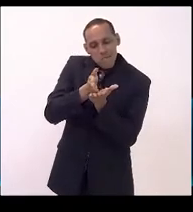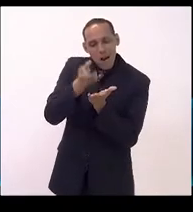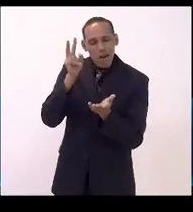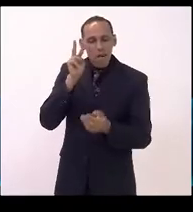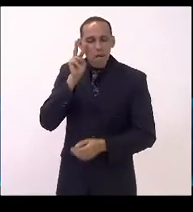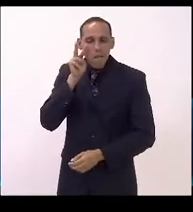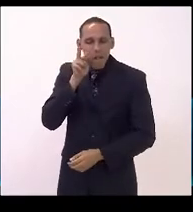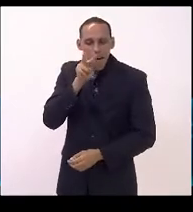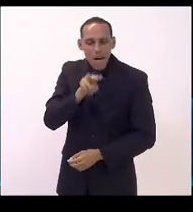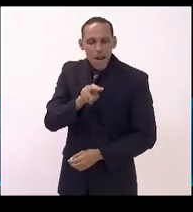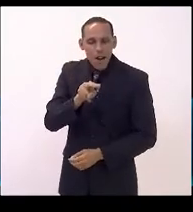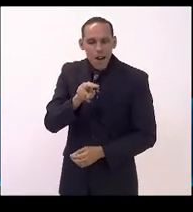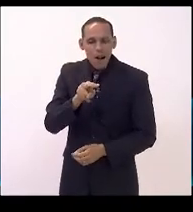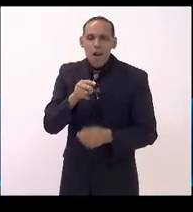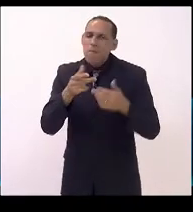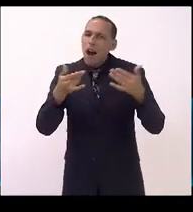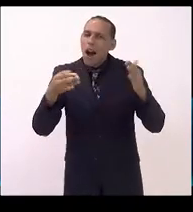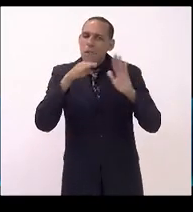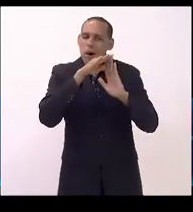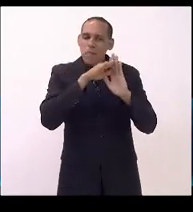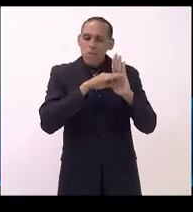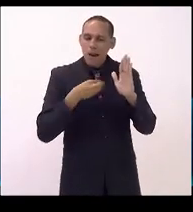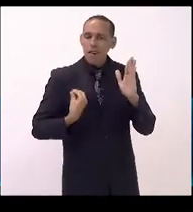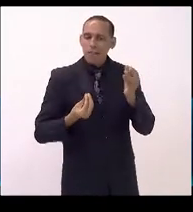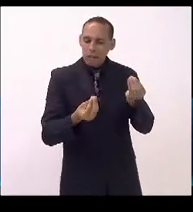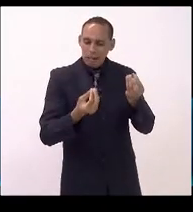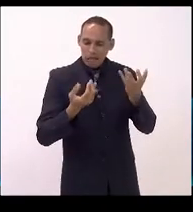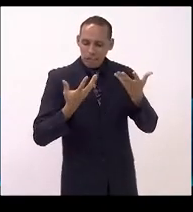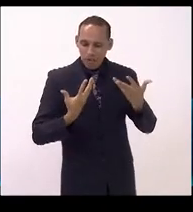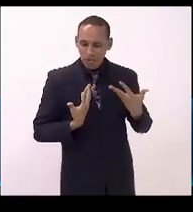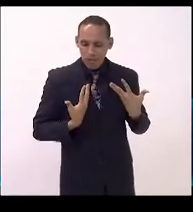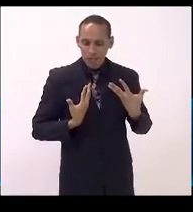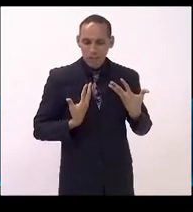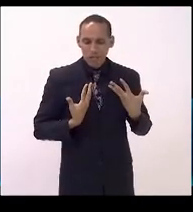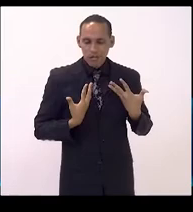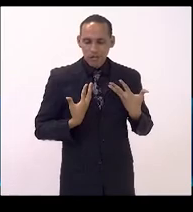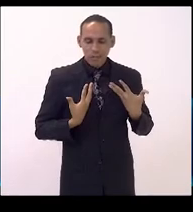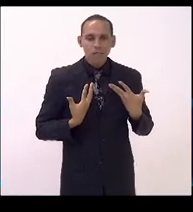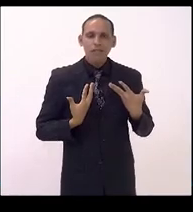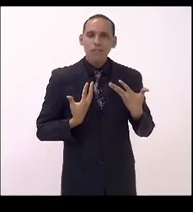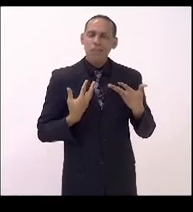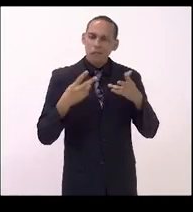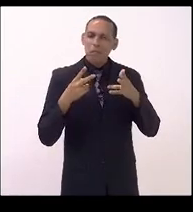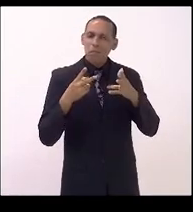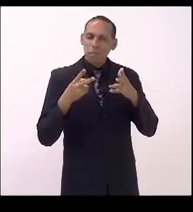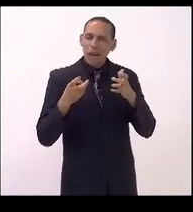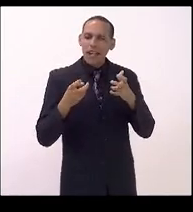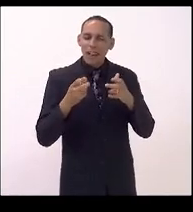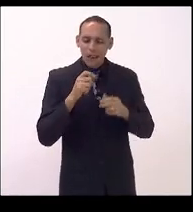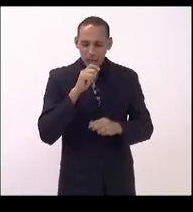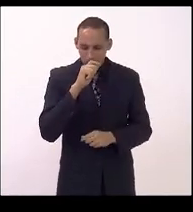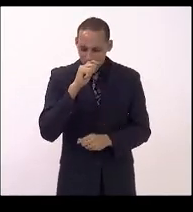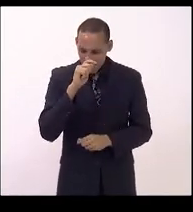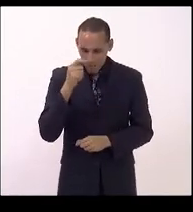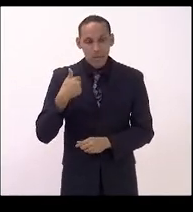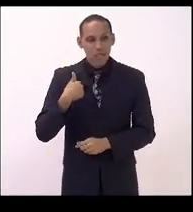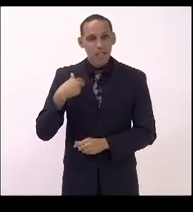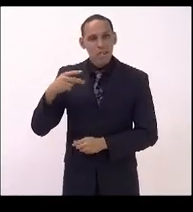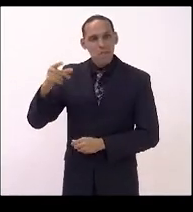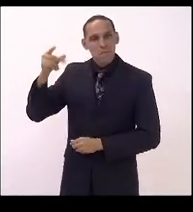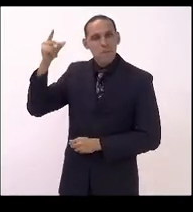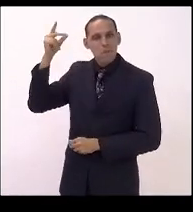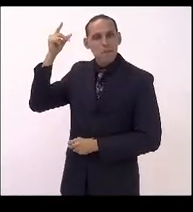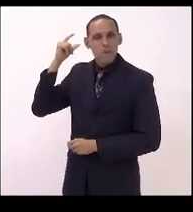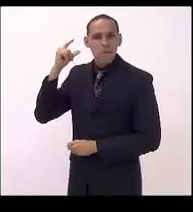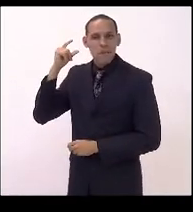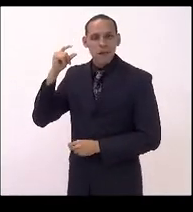pautas que a vida foi me dando. Você vai observar que eu estava... Um pouco antes de concluir minha